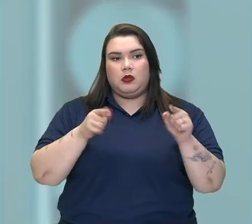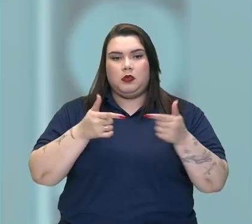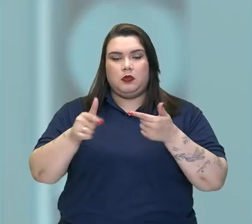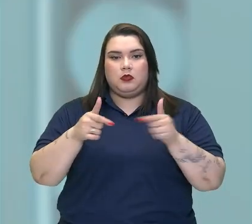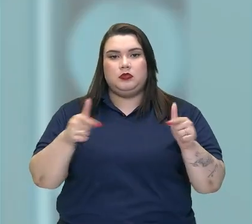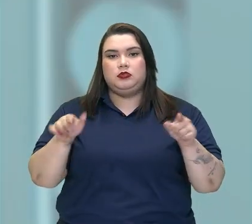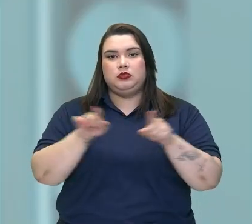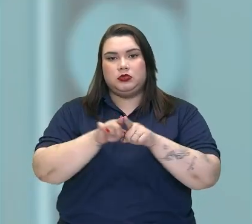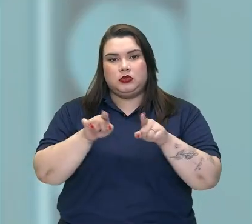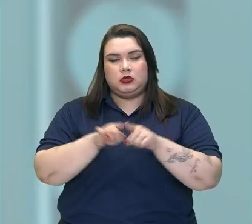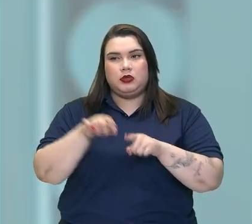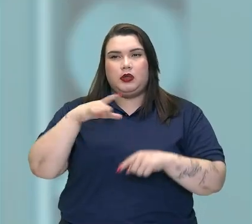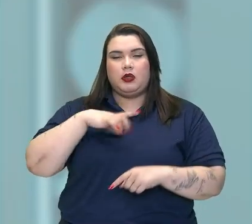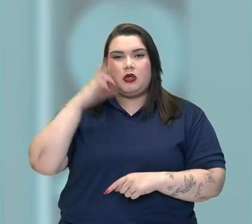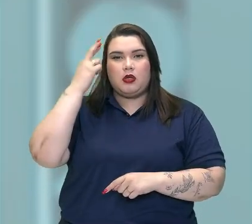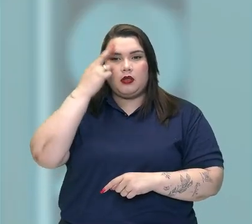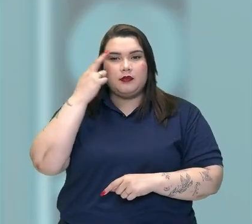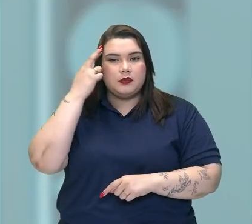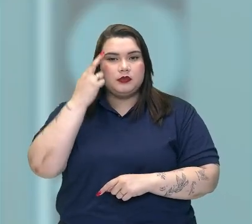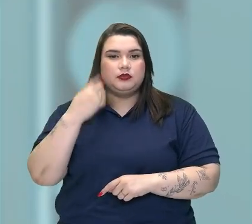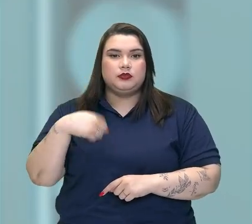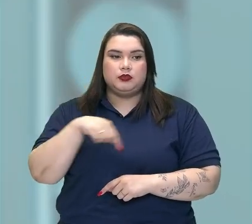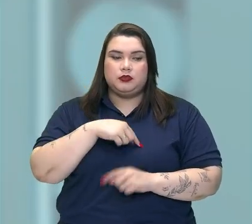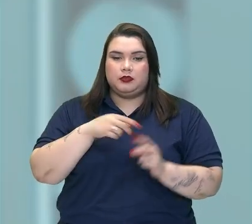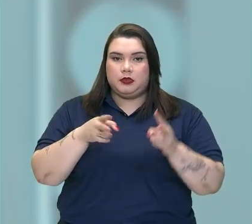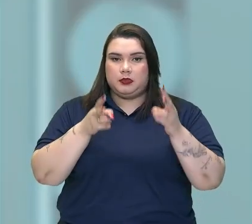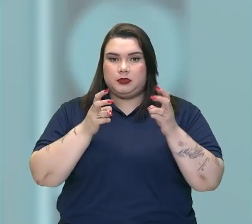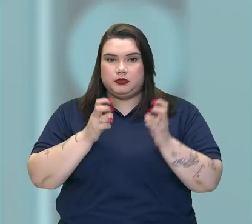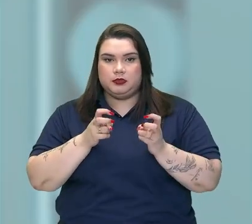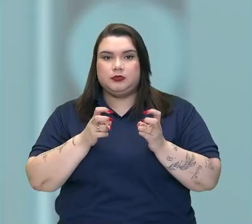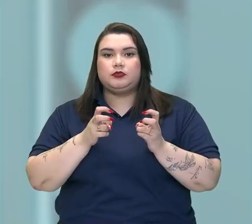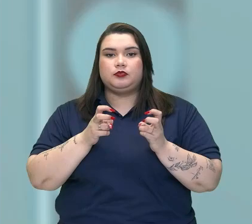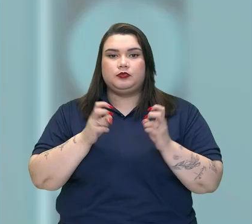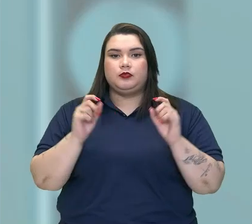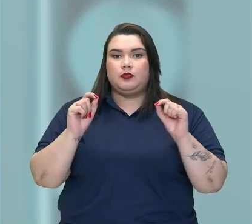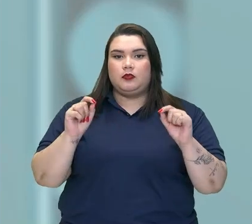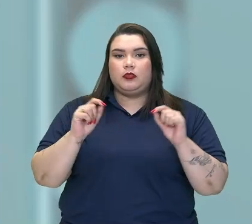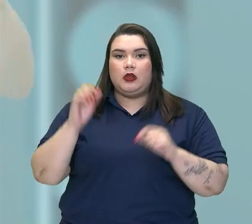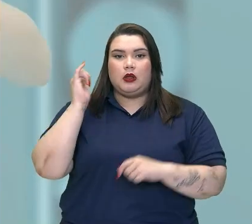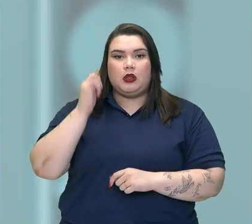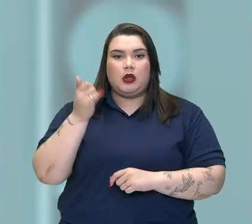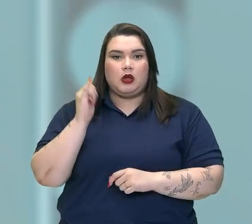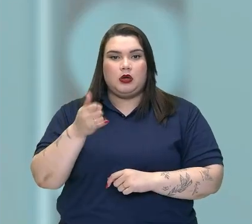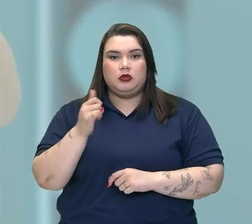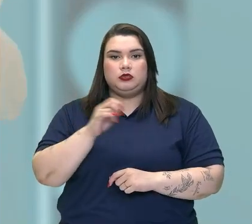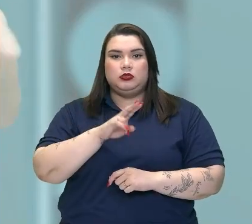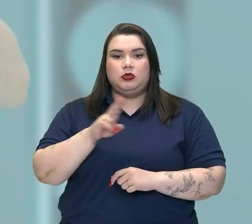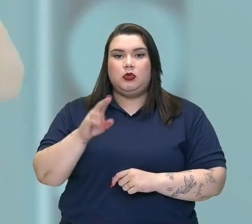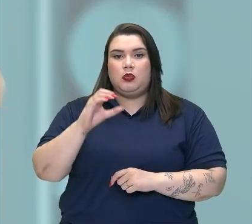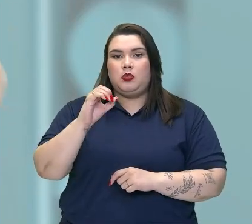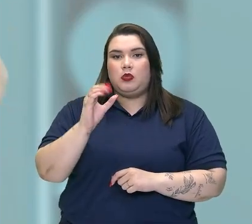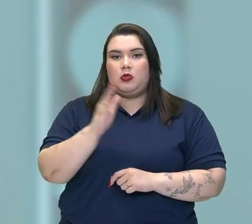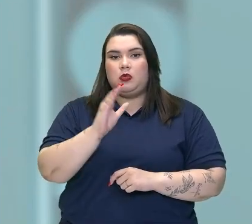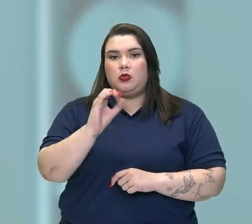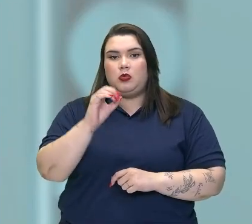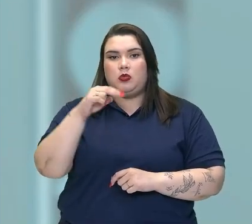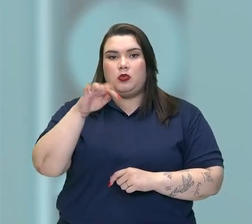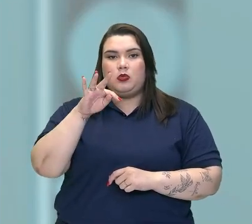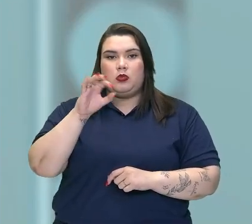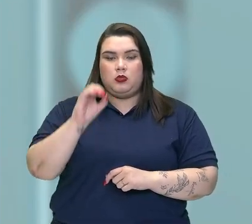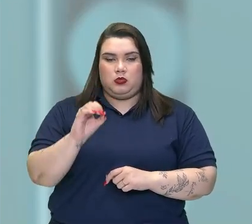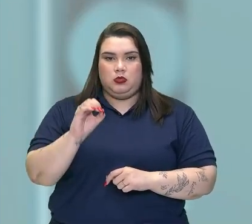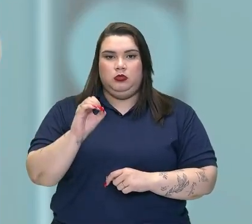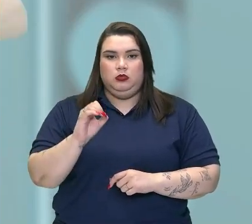que ela tem ali reflexões, a gente vai ver daqui a pouco, na narrativa chamada O Conto do Cão, para